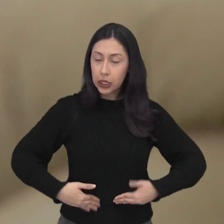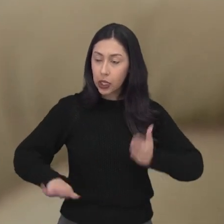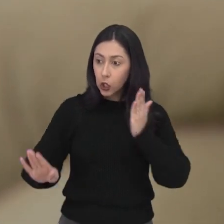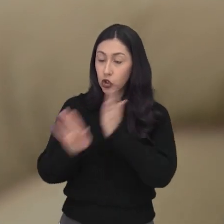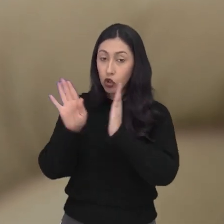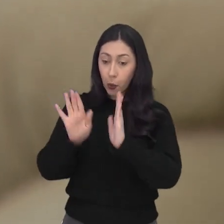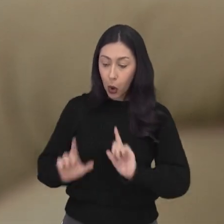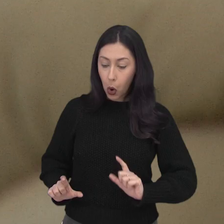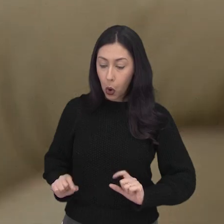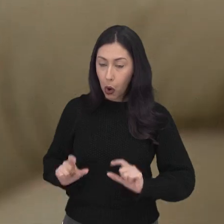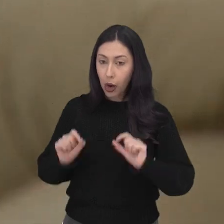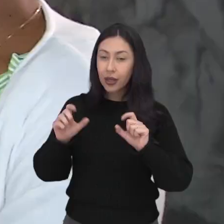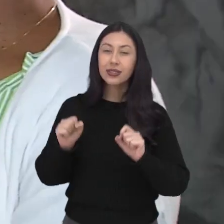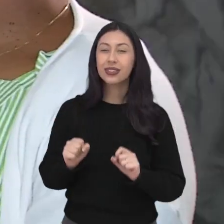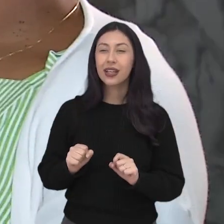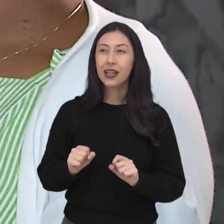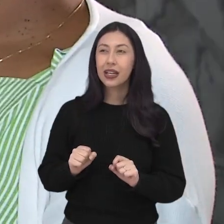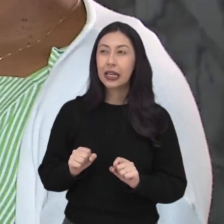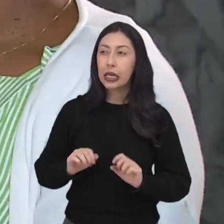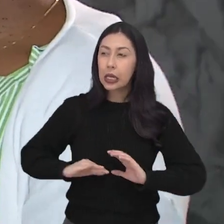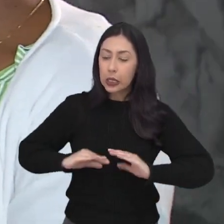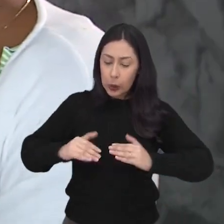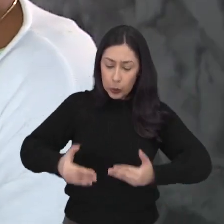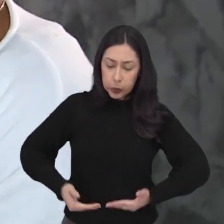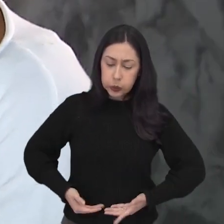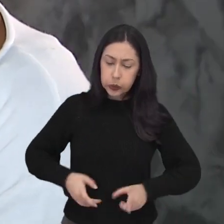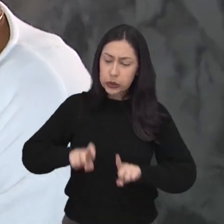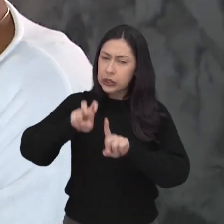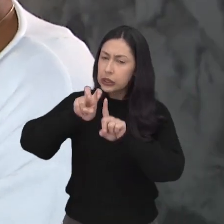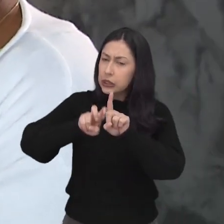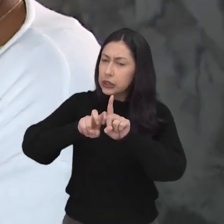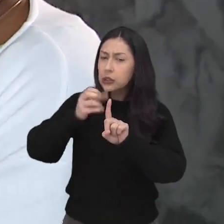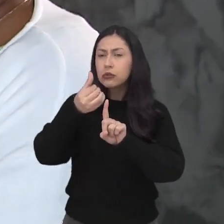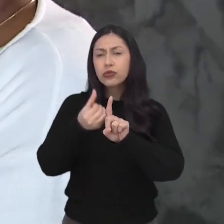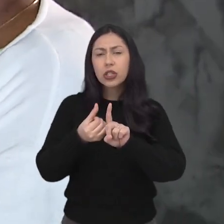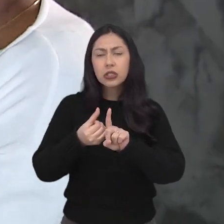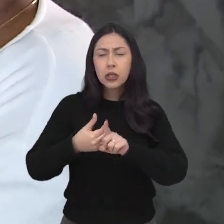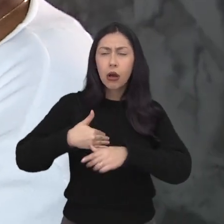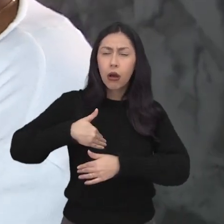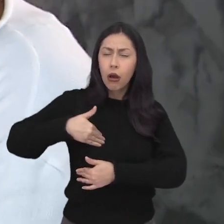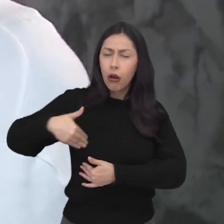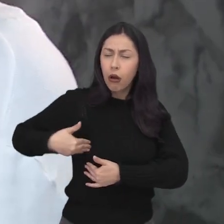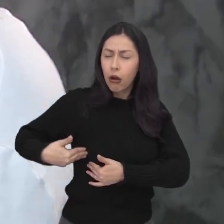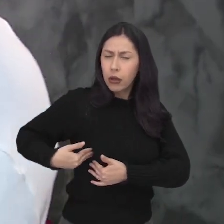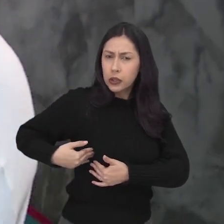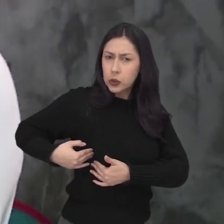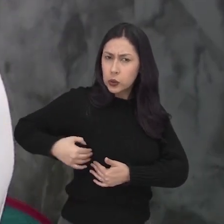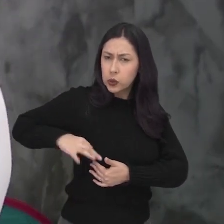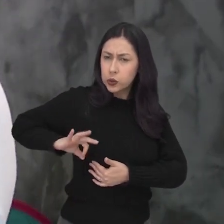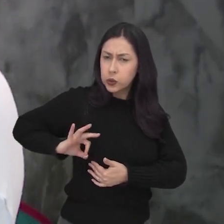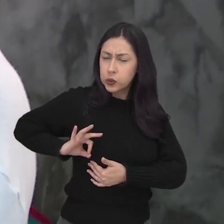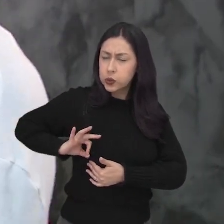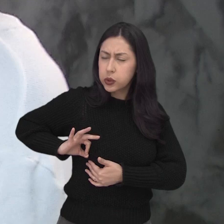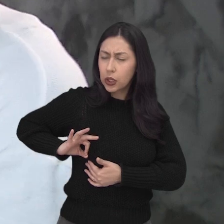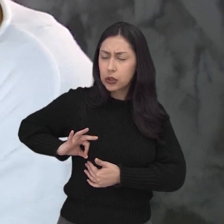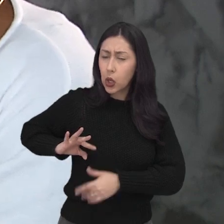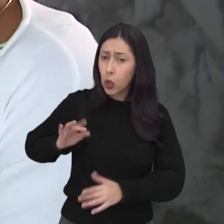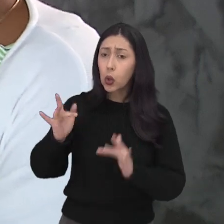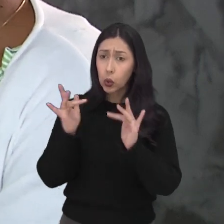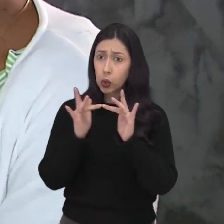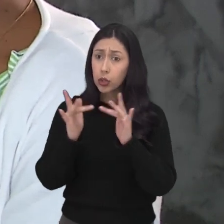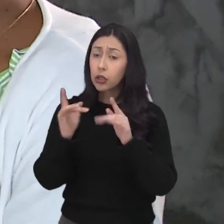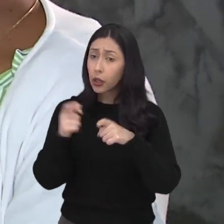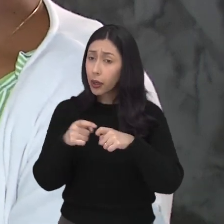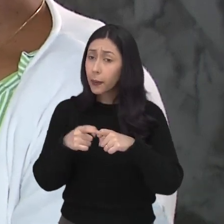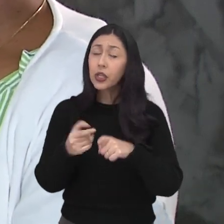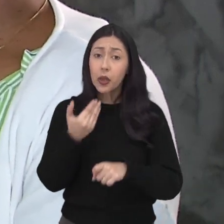o diagnóstico de linfoma. Quando foi de 5 para 6 meses, eu senti um nódulo no seio e entrei em contato com a minha